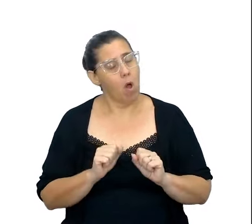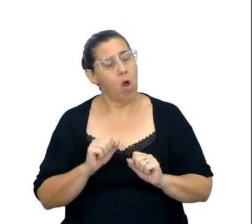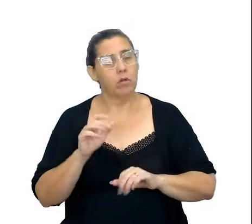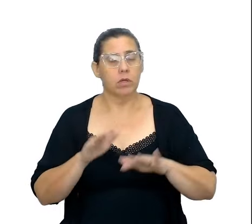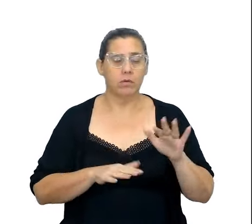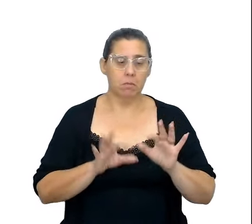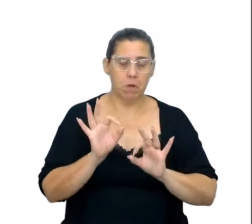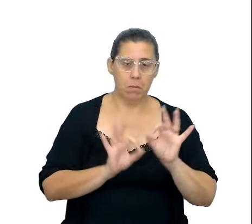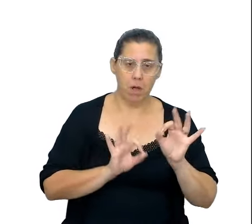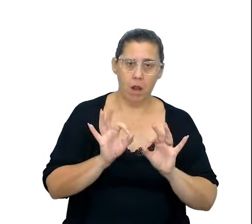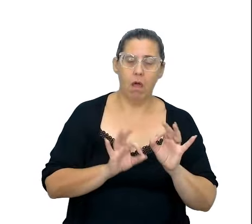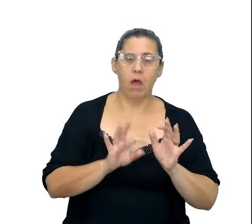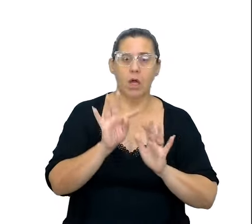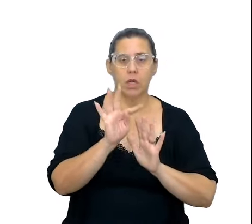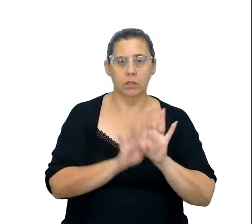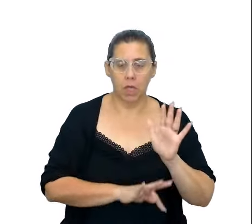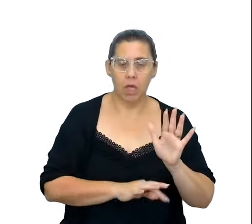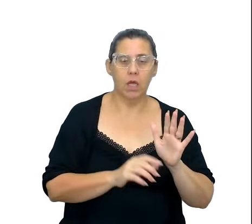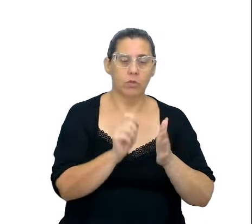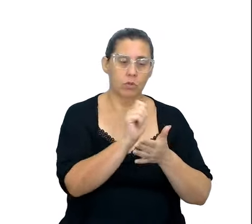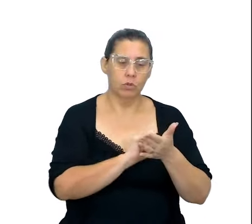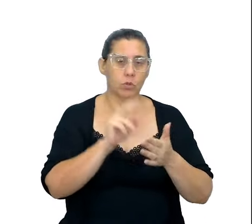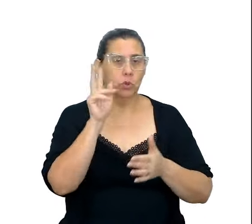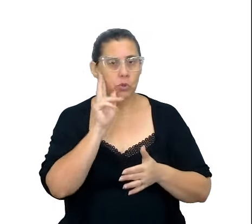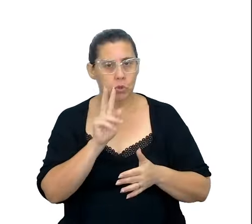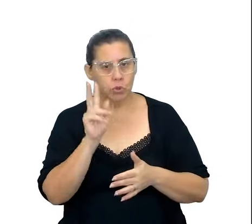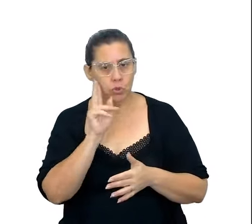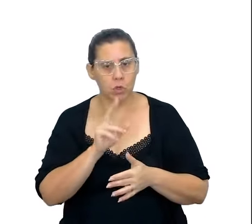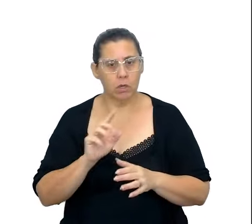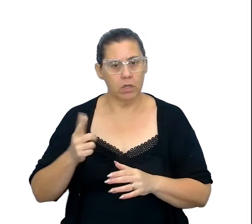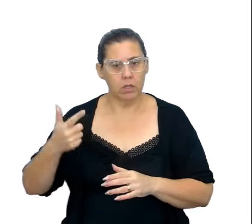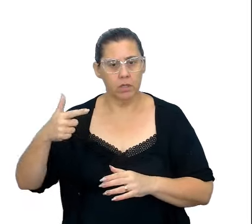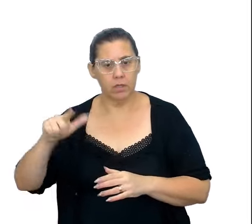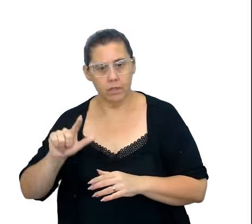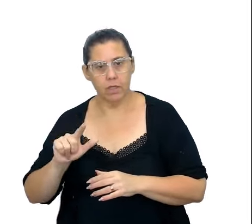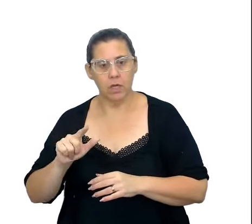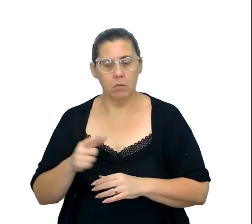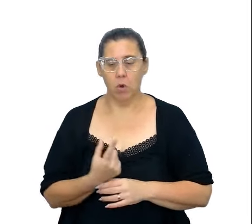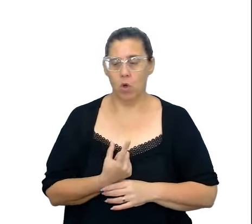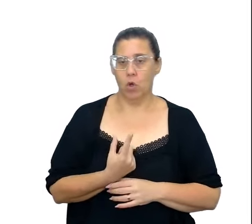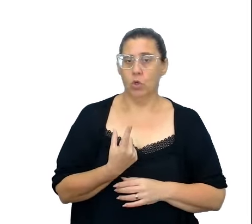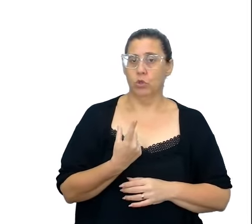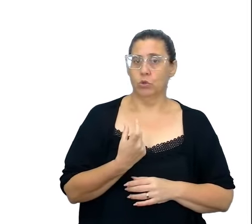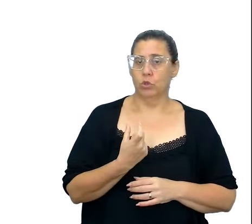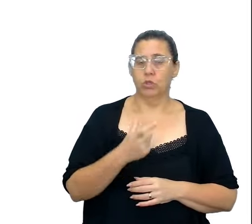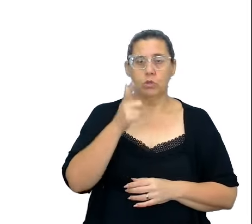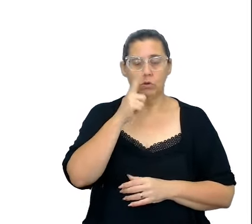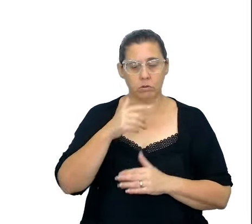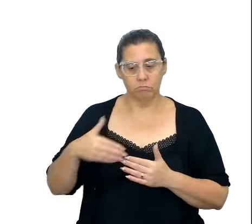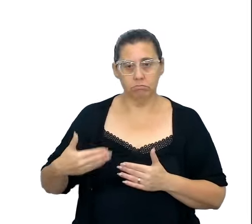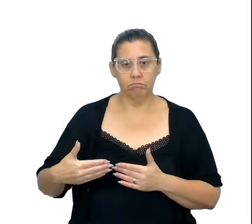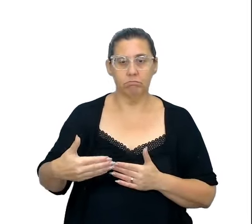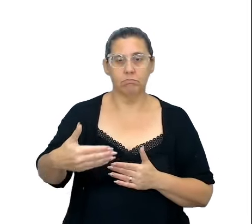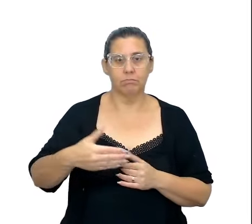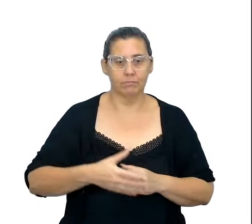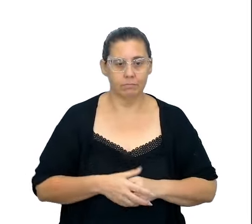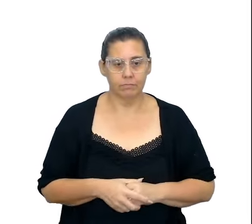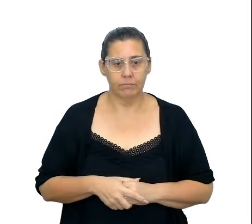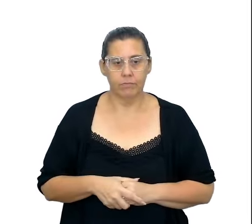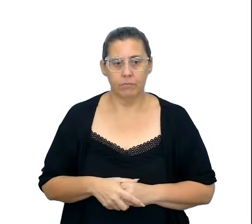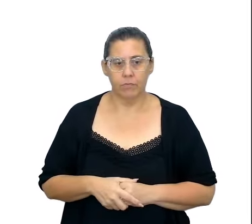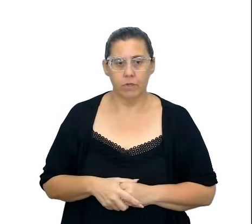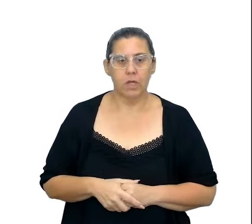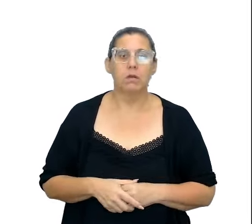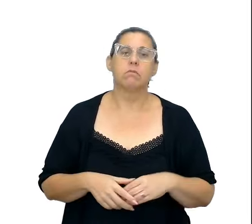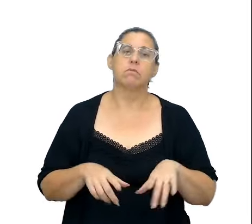essa história, escrever a história, né, produzir o texto, e depois fazer, então, uma dramatização desse texto, certo? E aí a gente pode